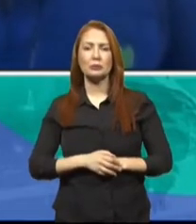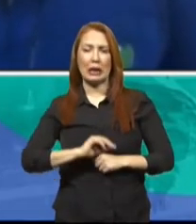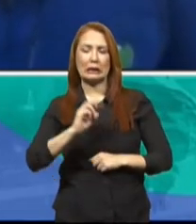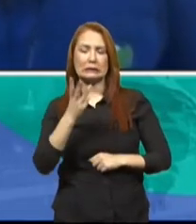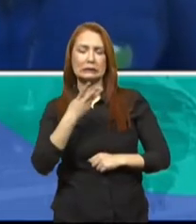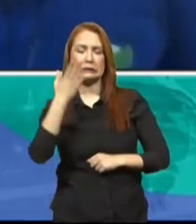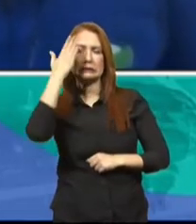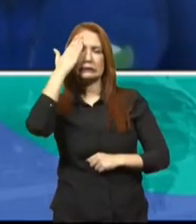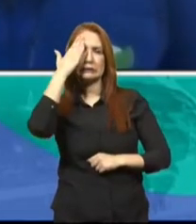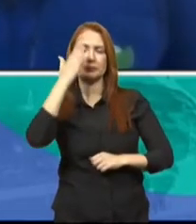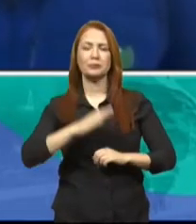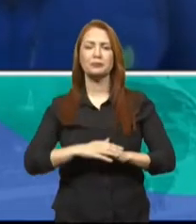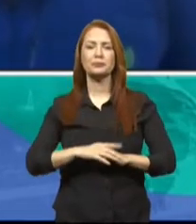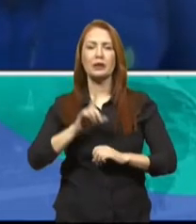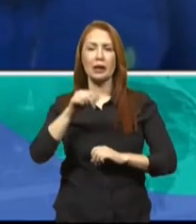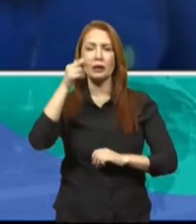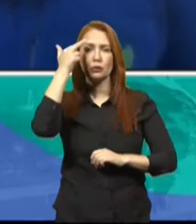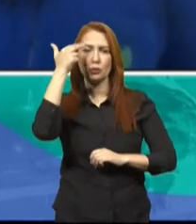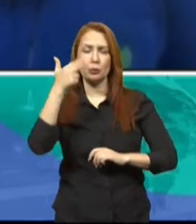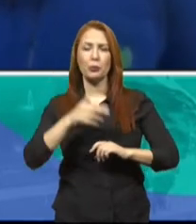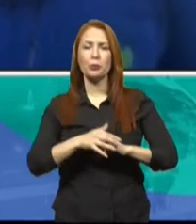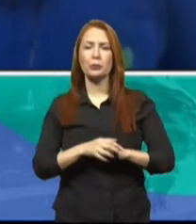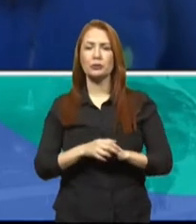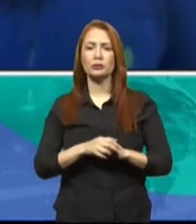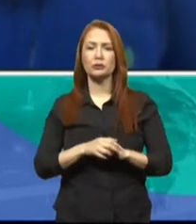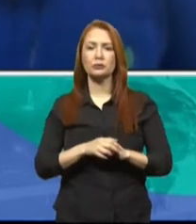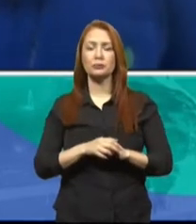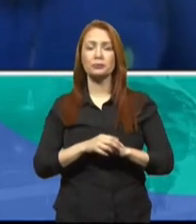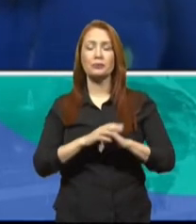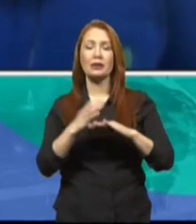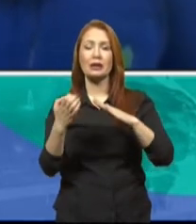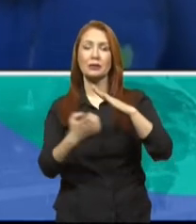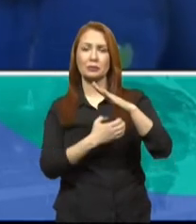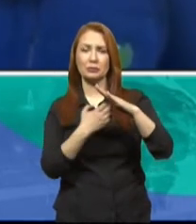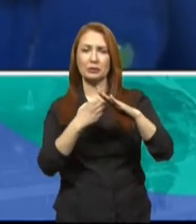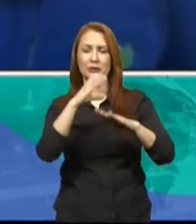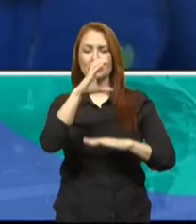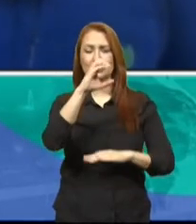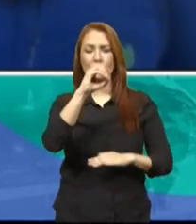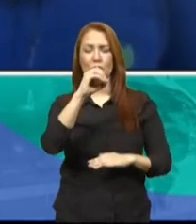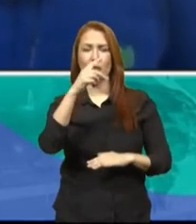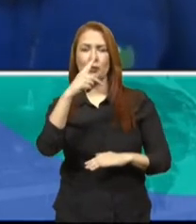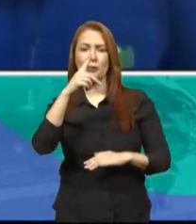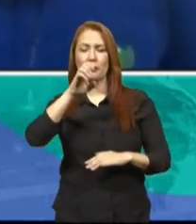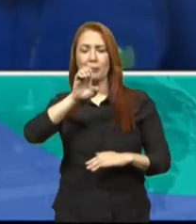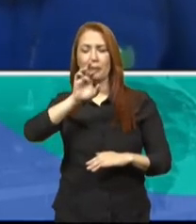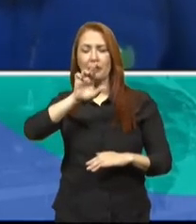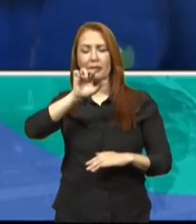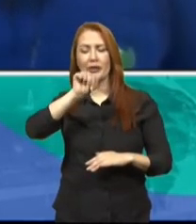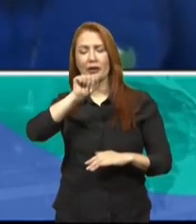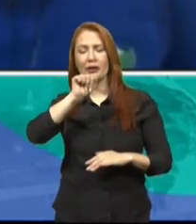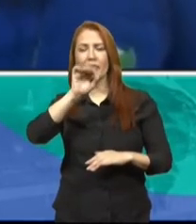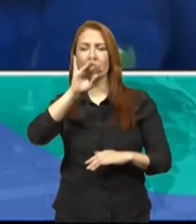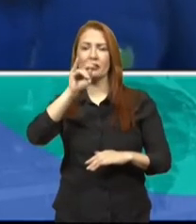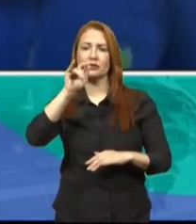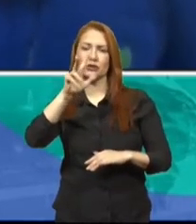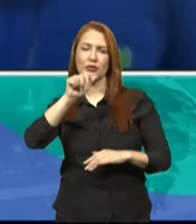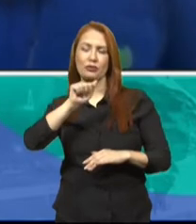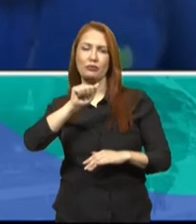Vic, normalmente as cooperativas são formadas por pessoas que não têm muita